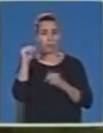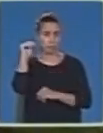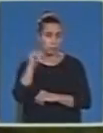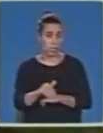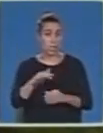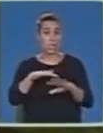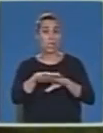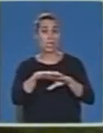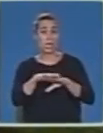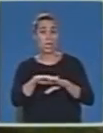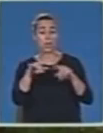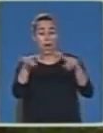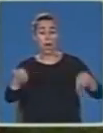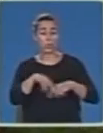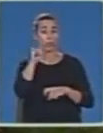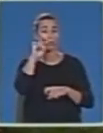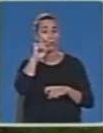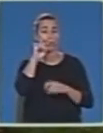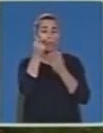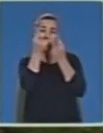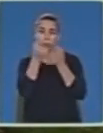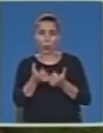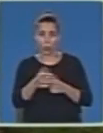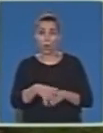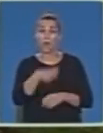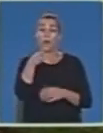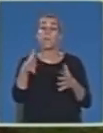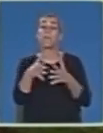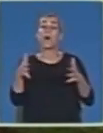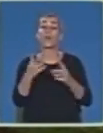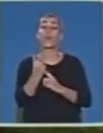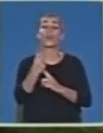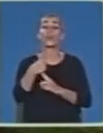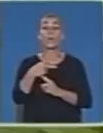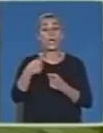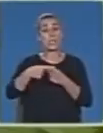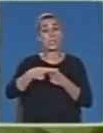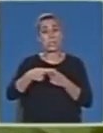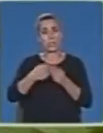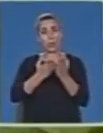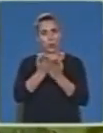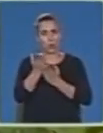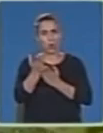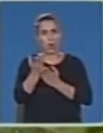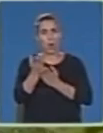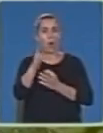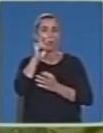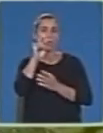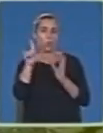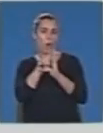rede regional de áreas protegidas tem uma cobertura insuficiente, sendo que a maioria das espécies com interesse de conservação não tem proteção legal.